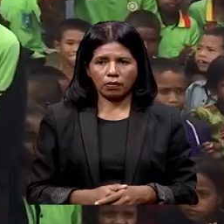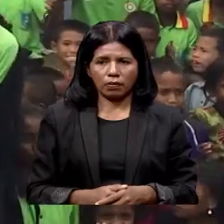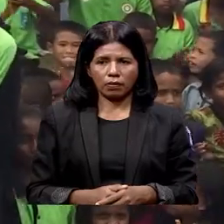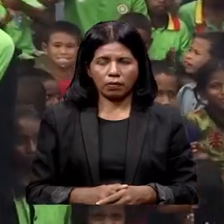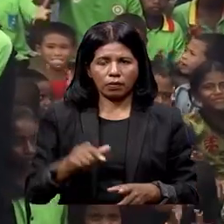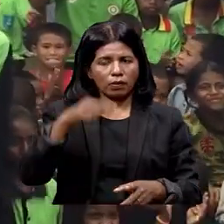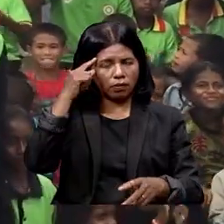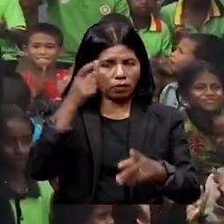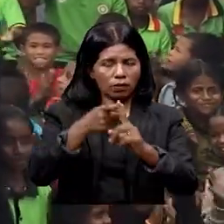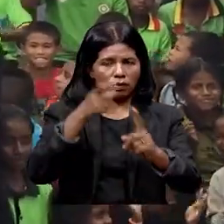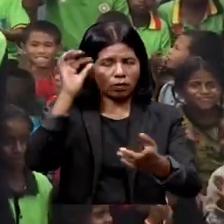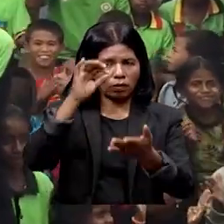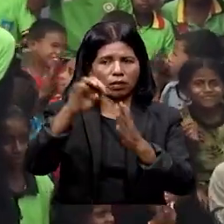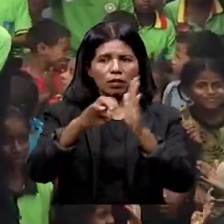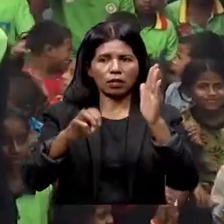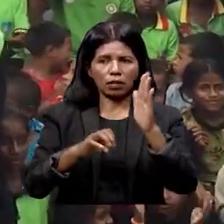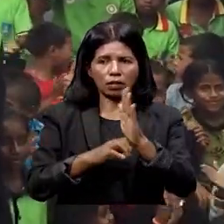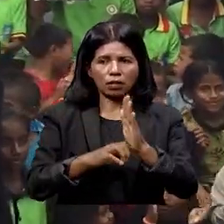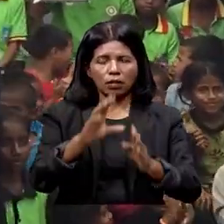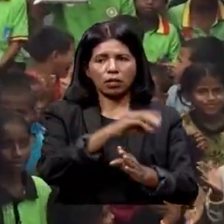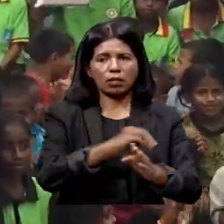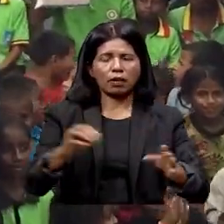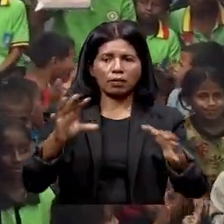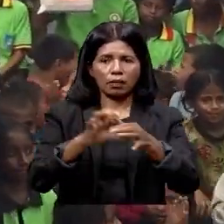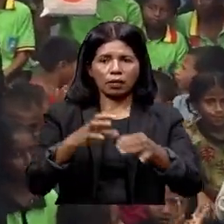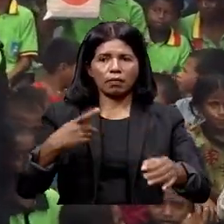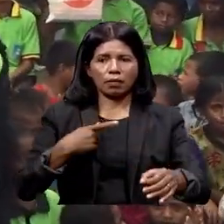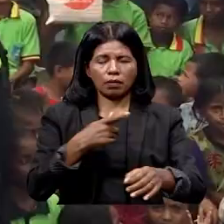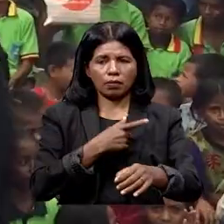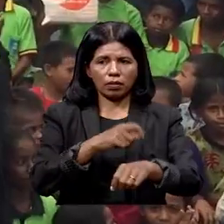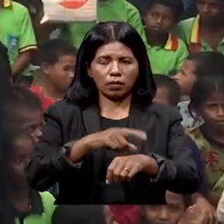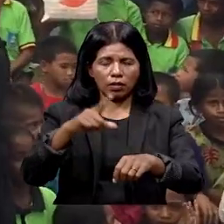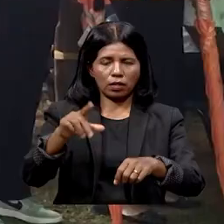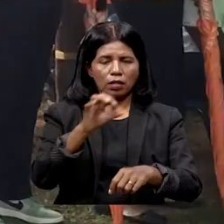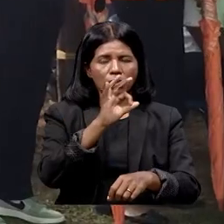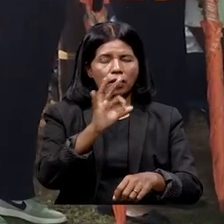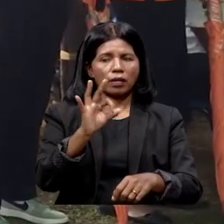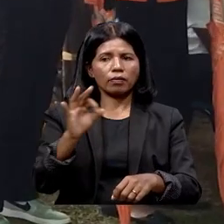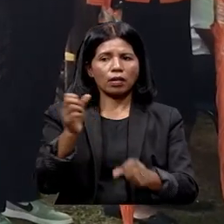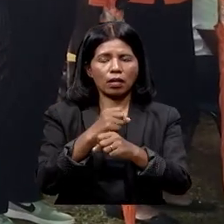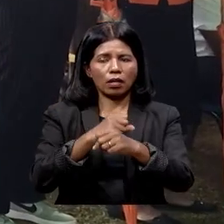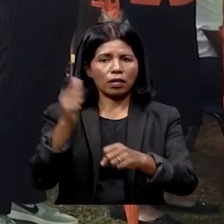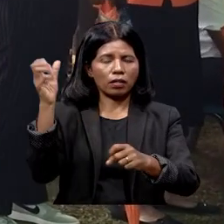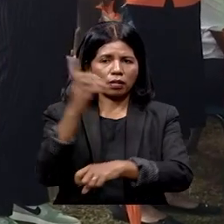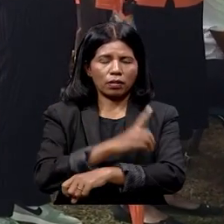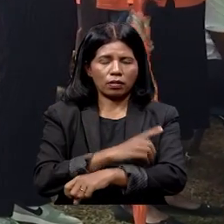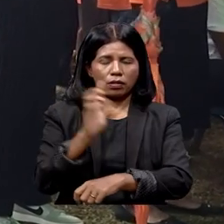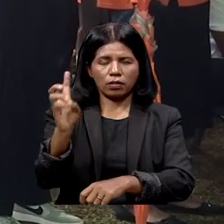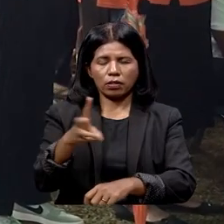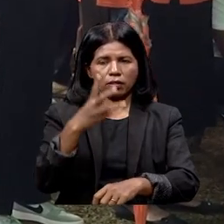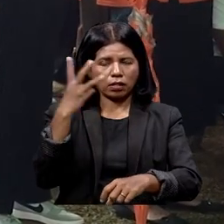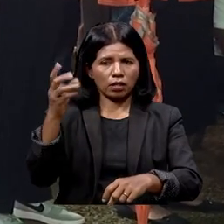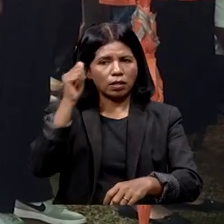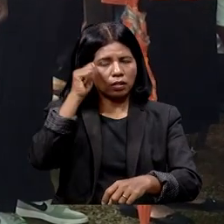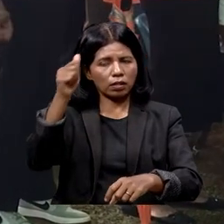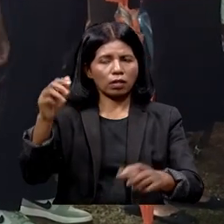Governo Lihusi, Secretaria de Estado da Igualdade, no membro do Parlamento Nacional Comissão F, lança a campanha Lawrence Nuresenen Ativista